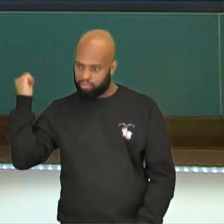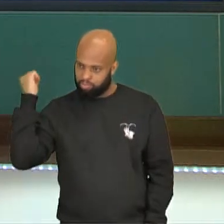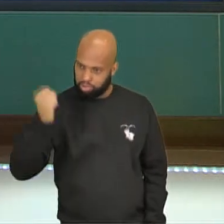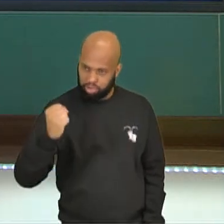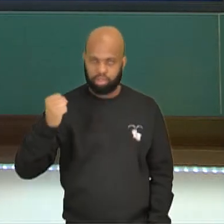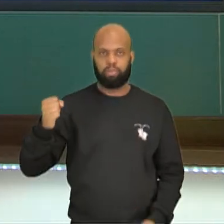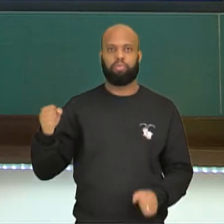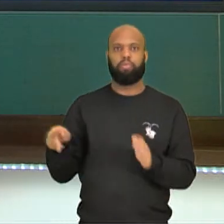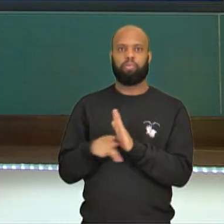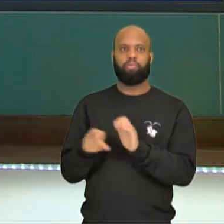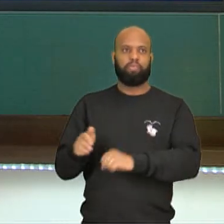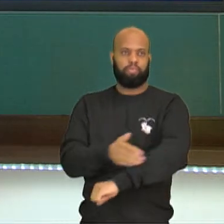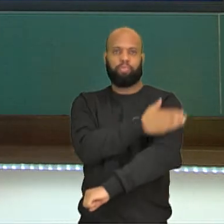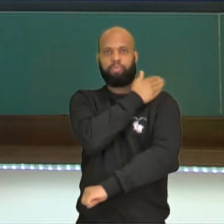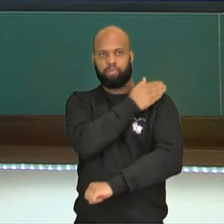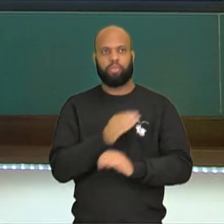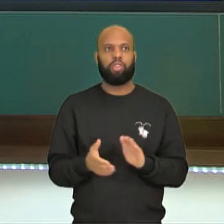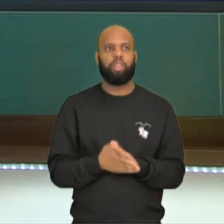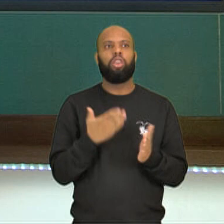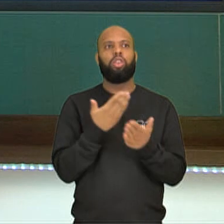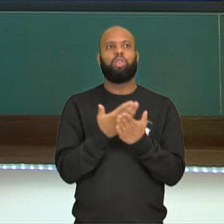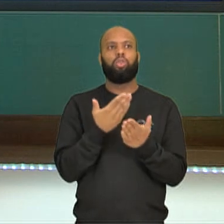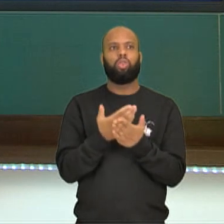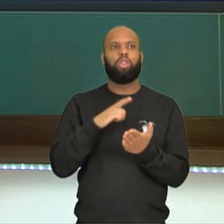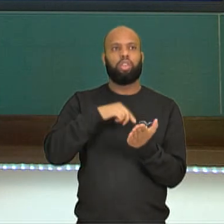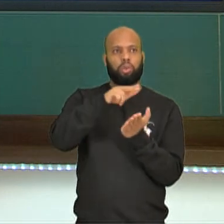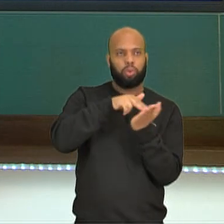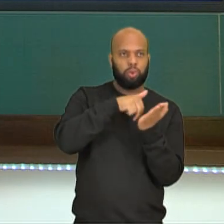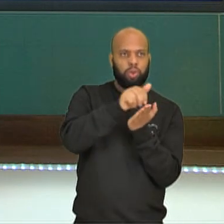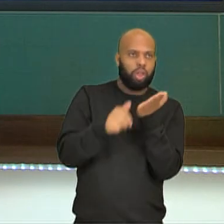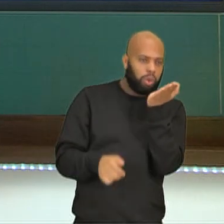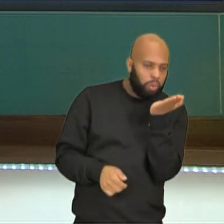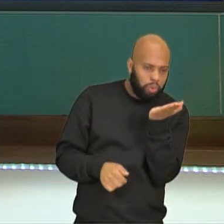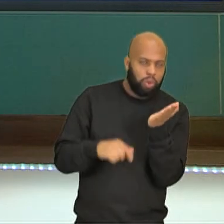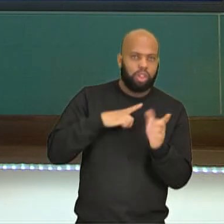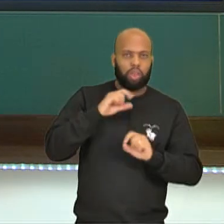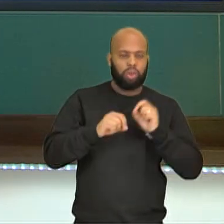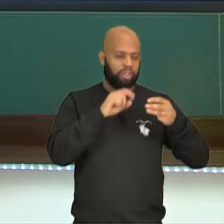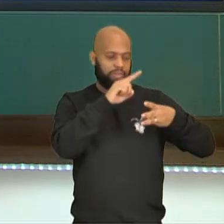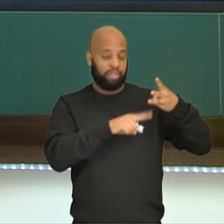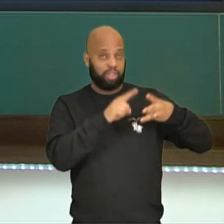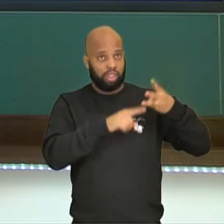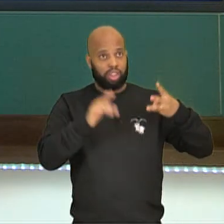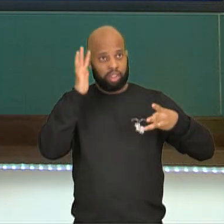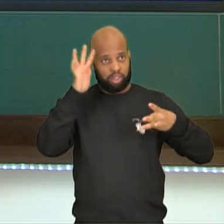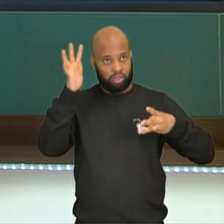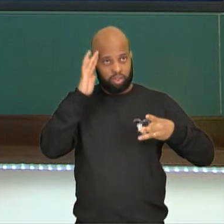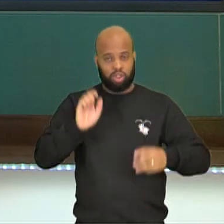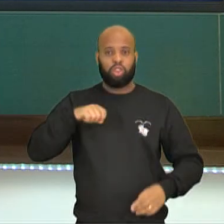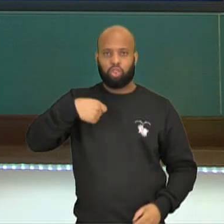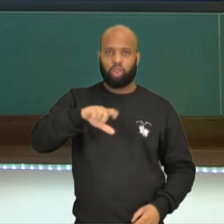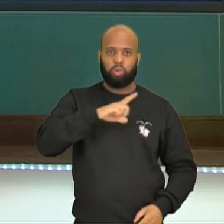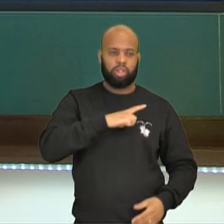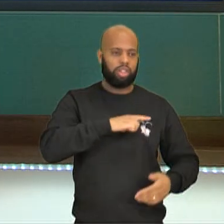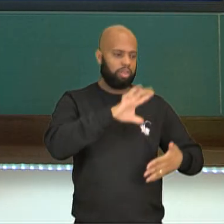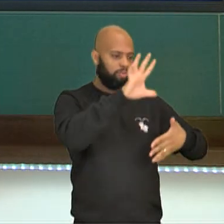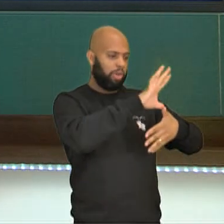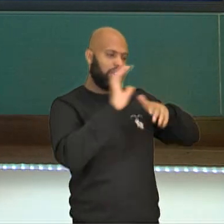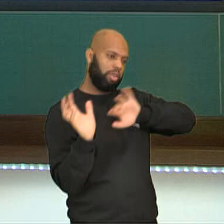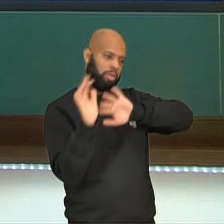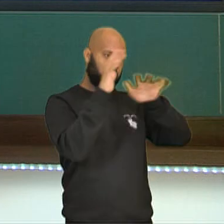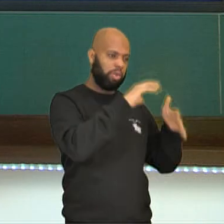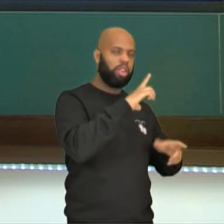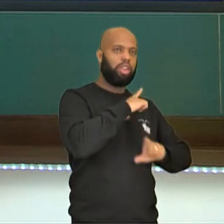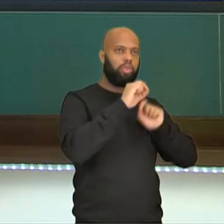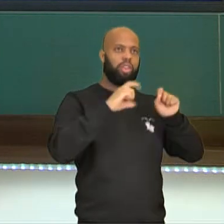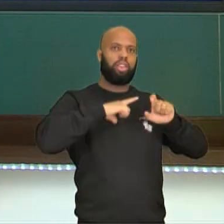pré-história. Estudamos que a arqueologia trabalha com 3 principais teorias sobre o povoamento da América, que a passagem